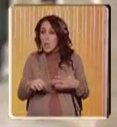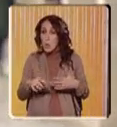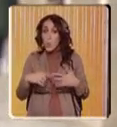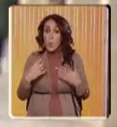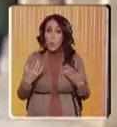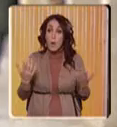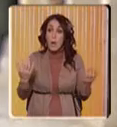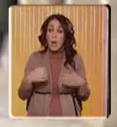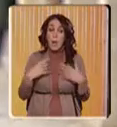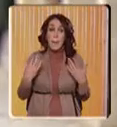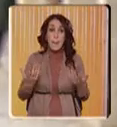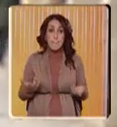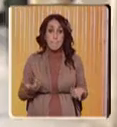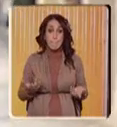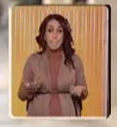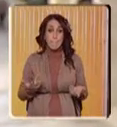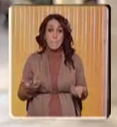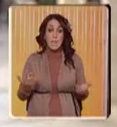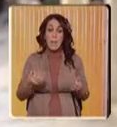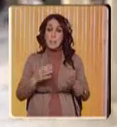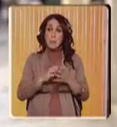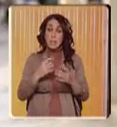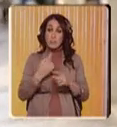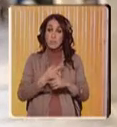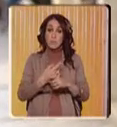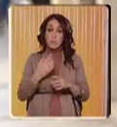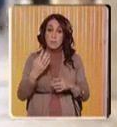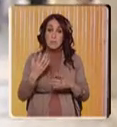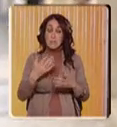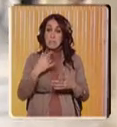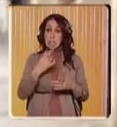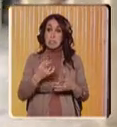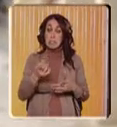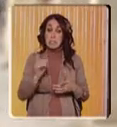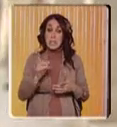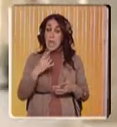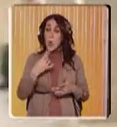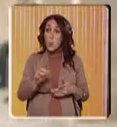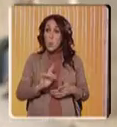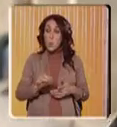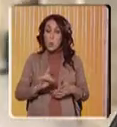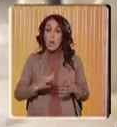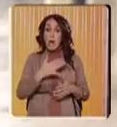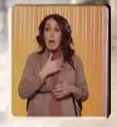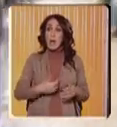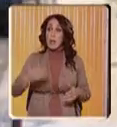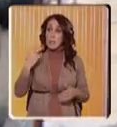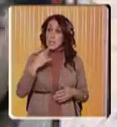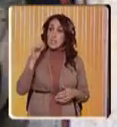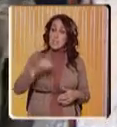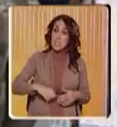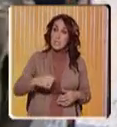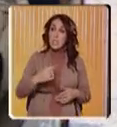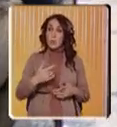da própria da Siemens. Há tempos diziam que não. Os antigos sim, os